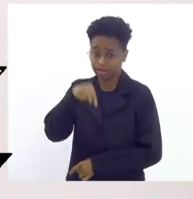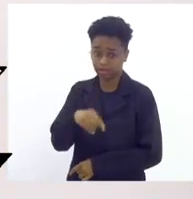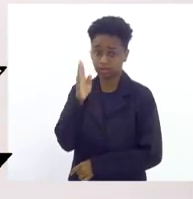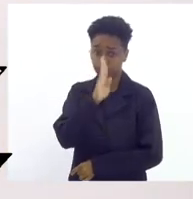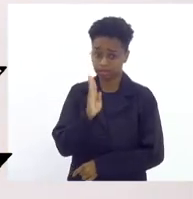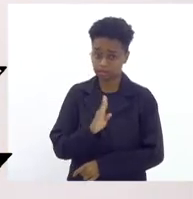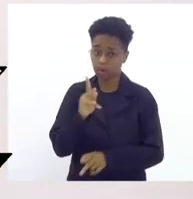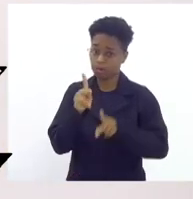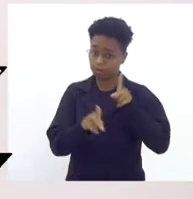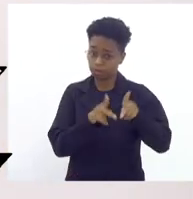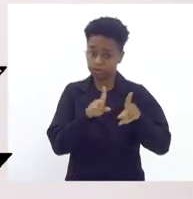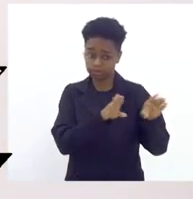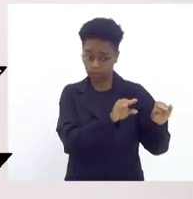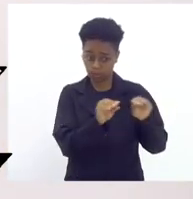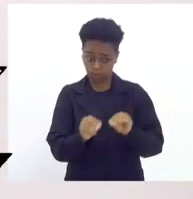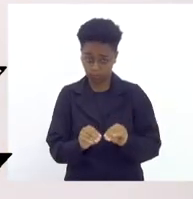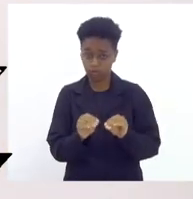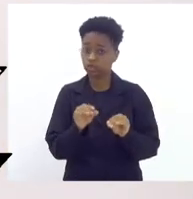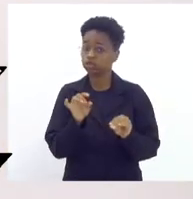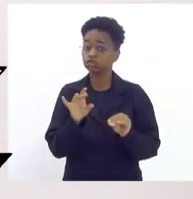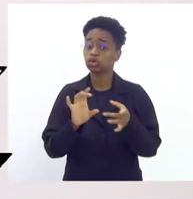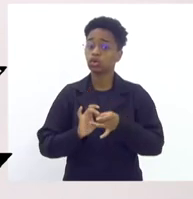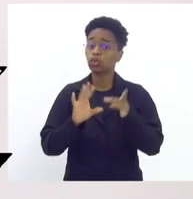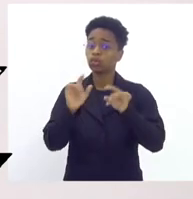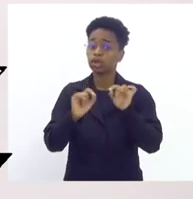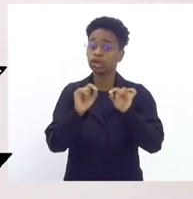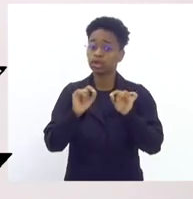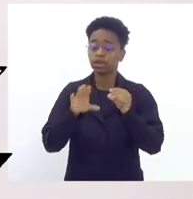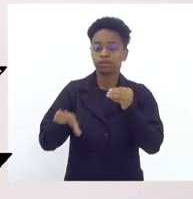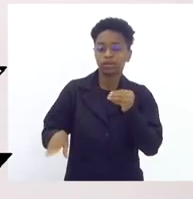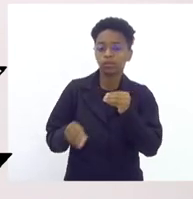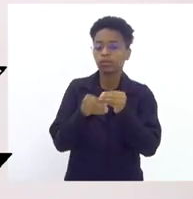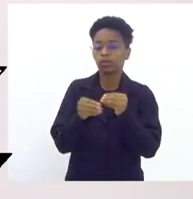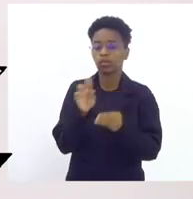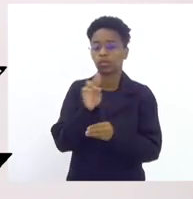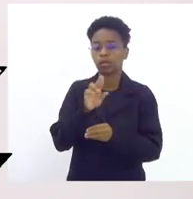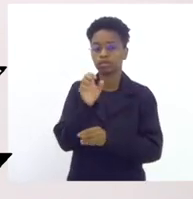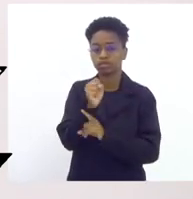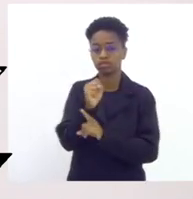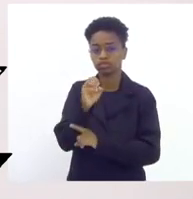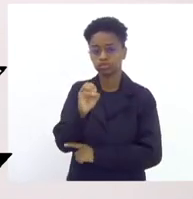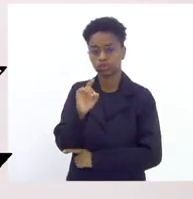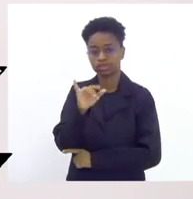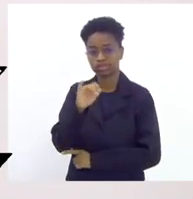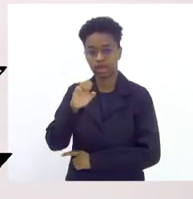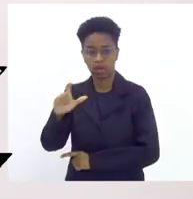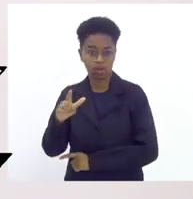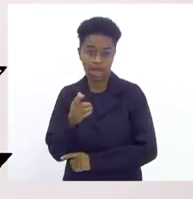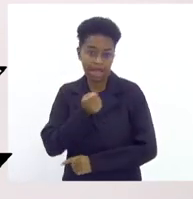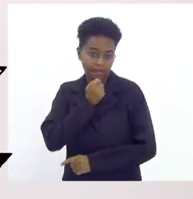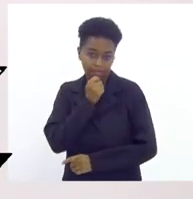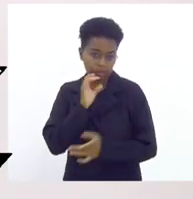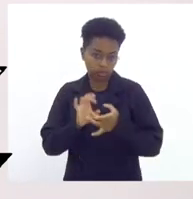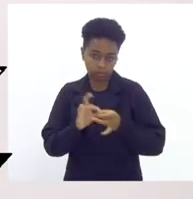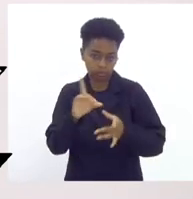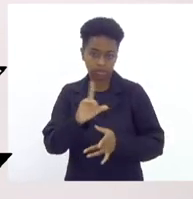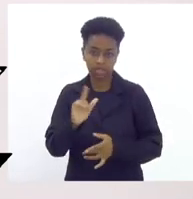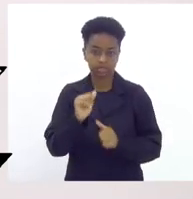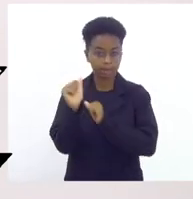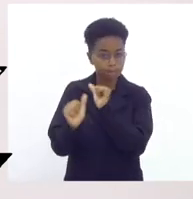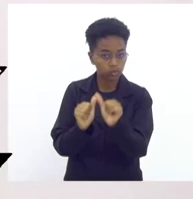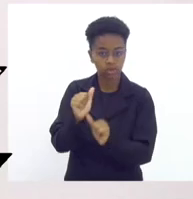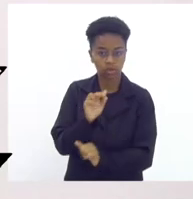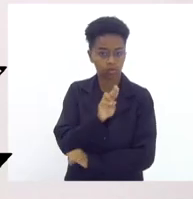população Imigrante refugiada é só permitida a inclusão do nome social Então não é permitida ainda né a retificação completa